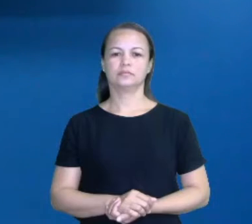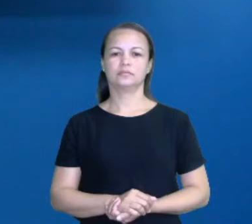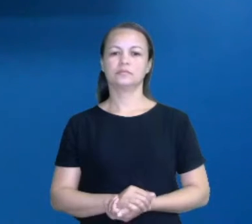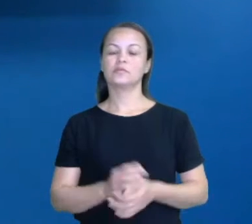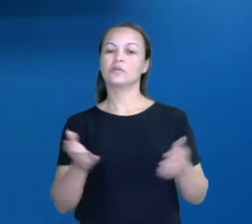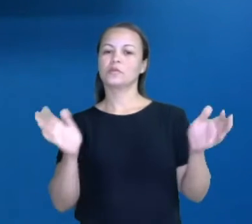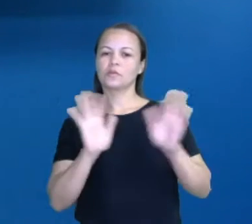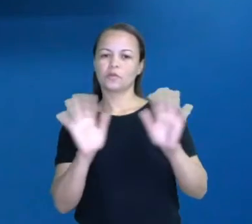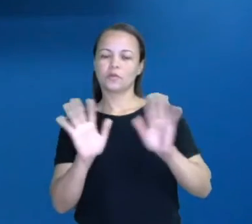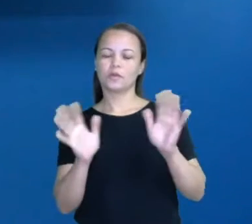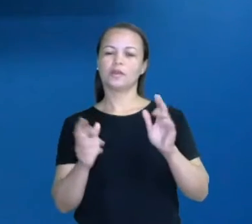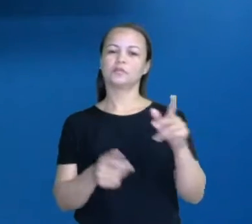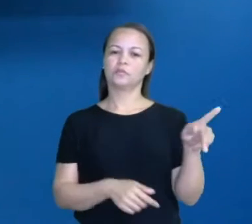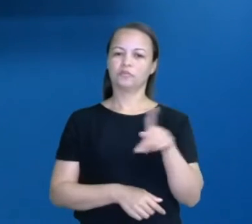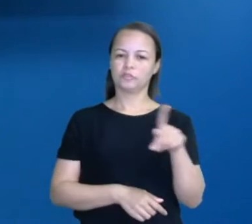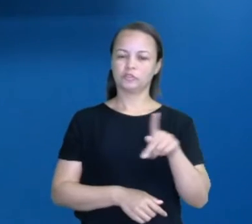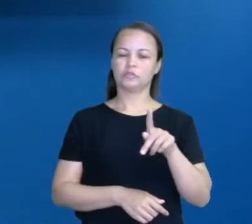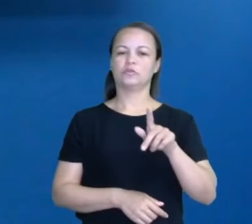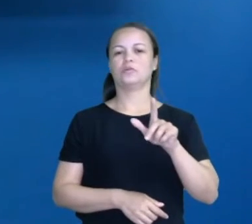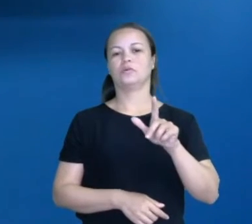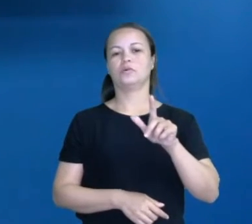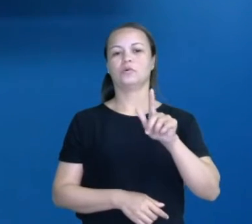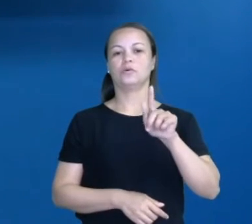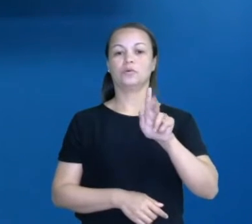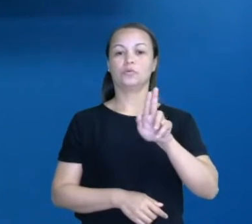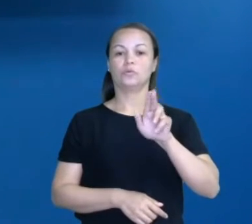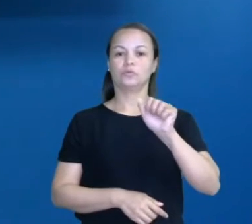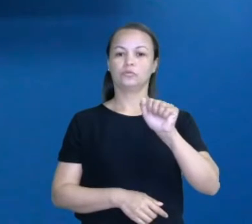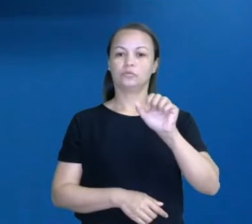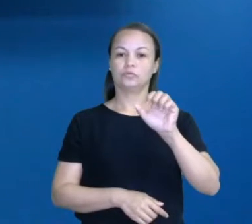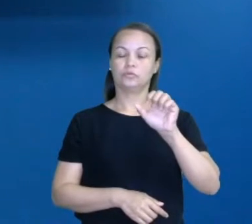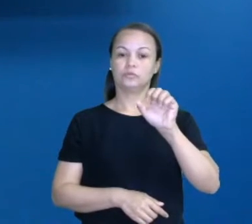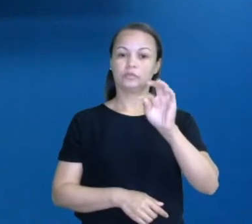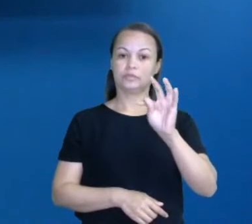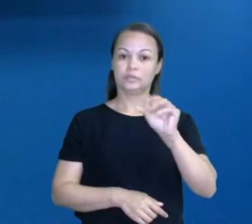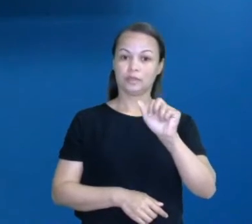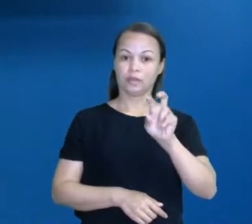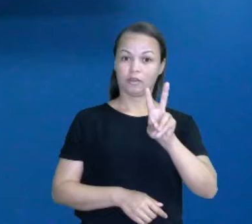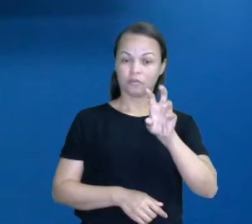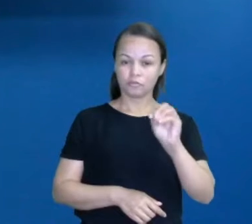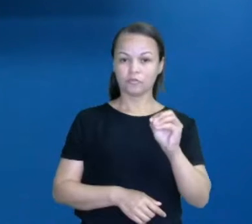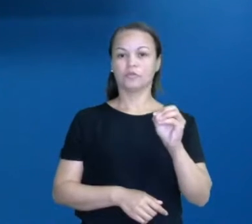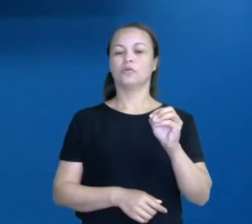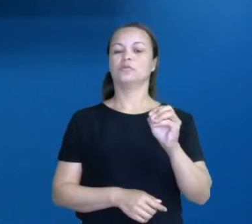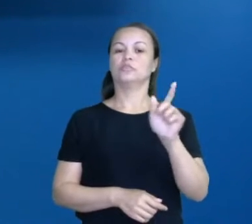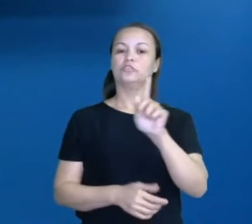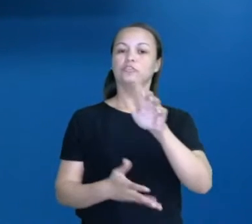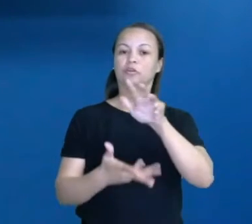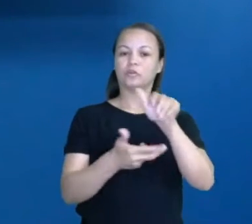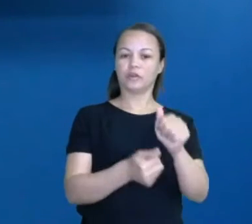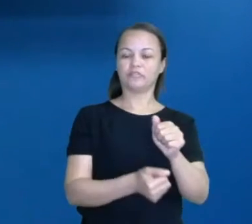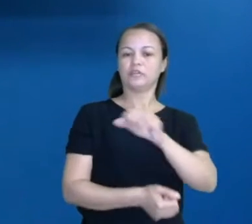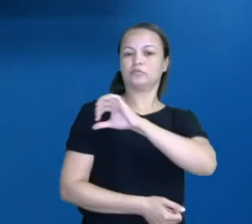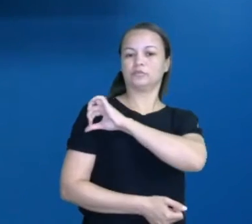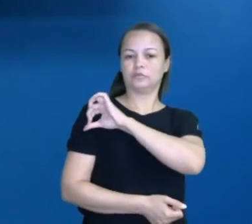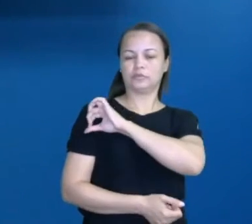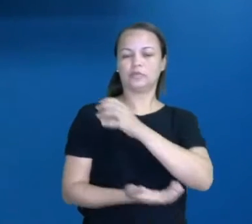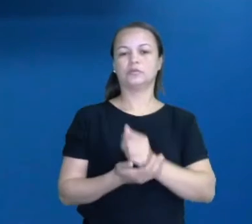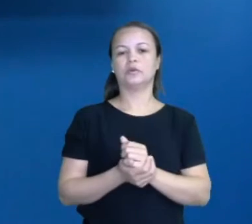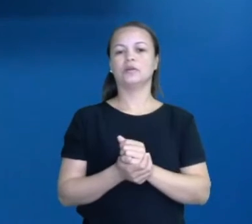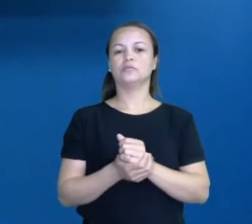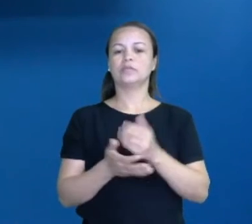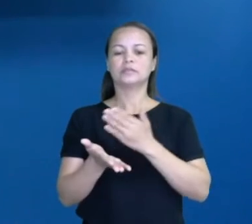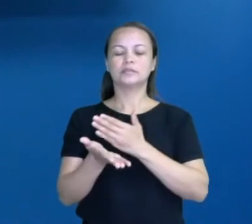Olá pessoal, professor Gustavo Lima de Geografia e vamos dar sequência ao nosso estudo sobre o fenômeno da